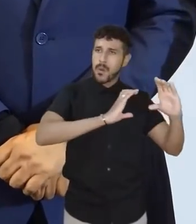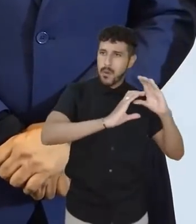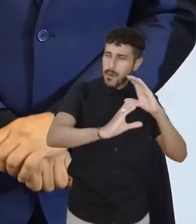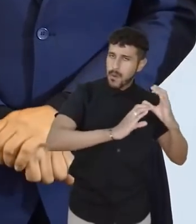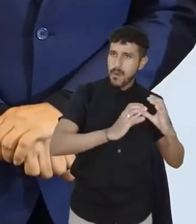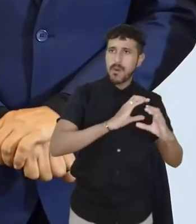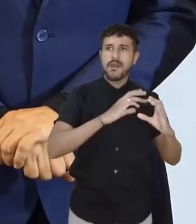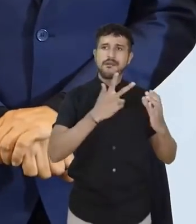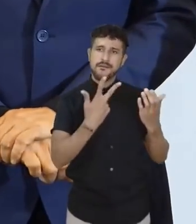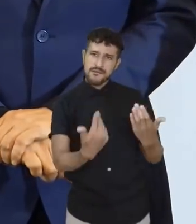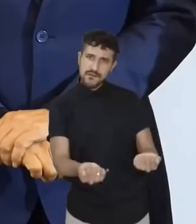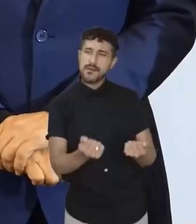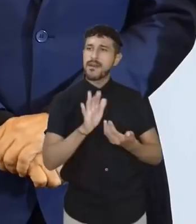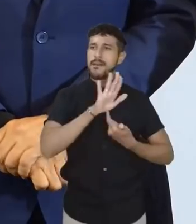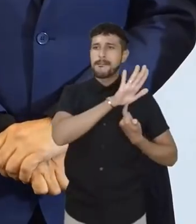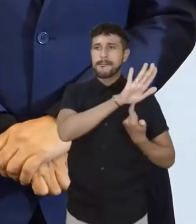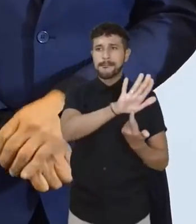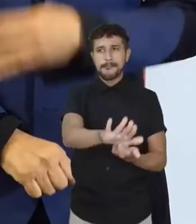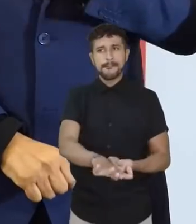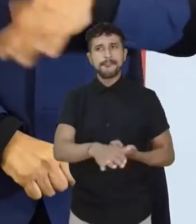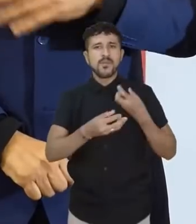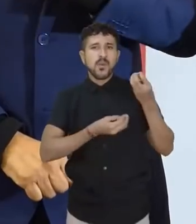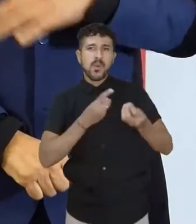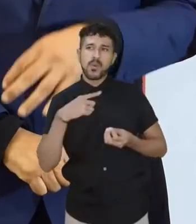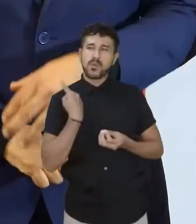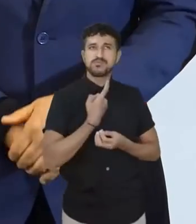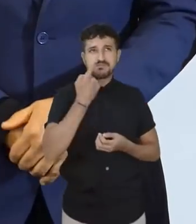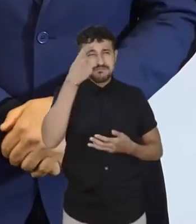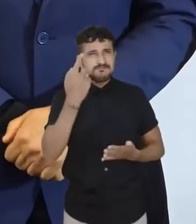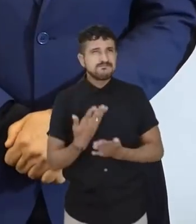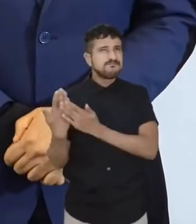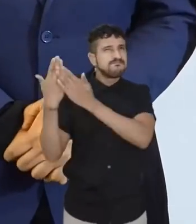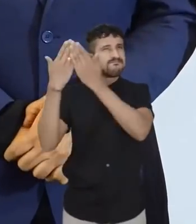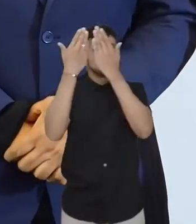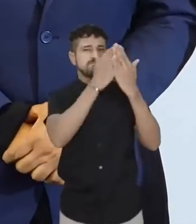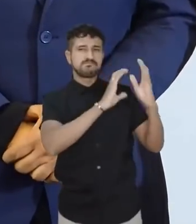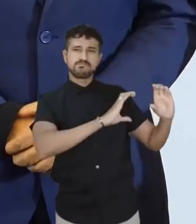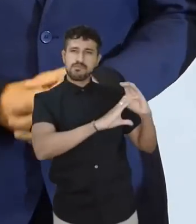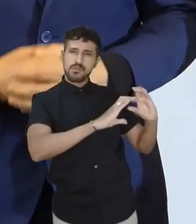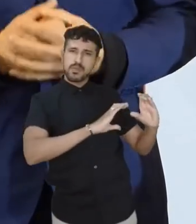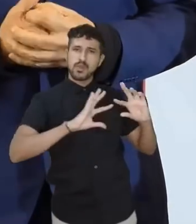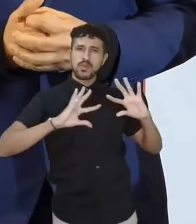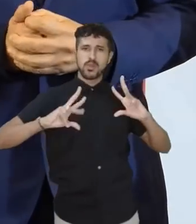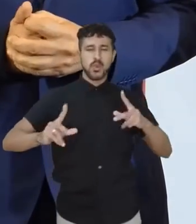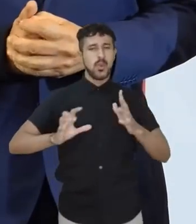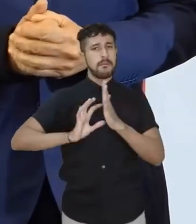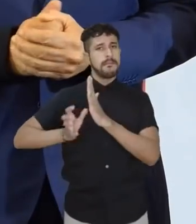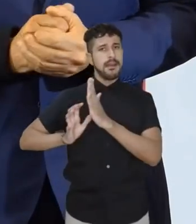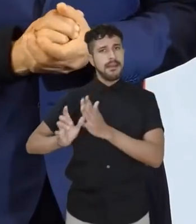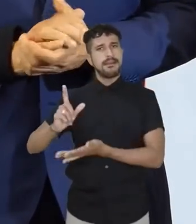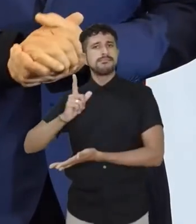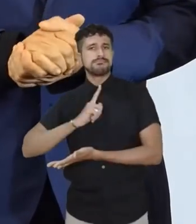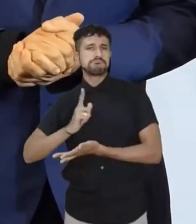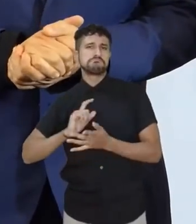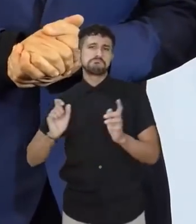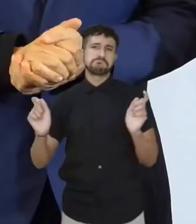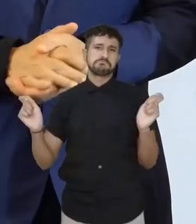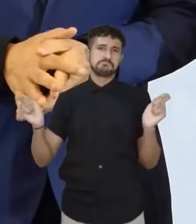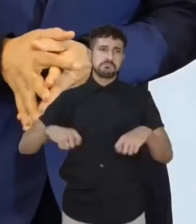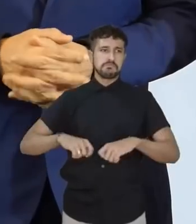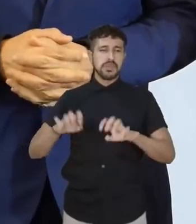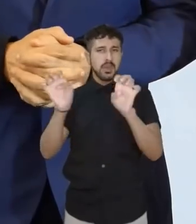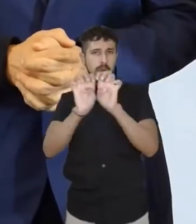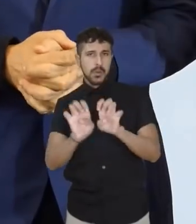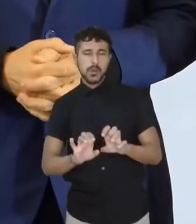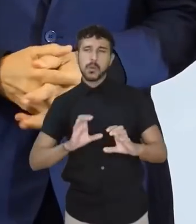apresentar um pouco como nós estamos pensando a comunicação. Os partidos todos têm tem estrutura de comunicação, nós